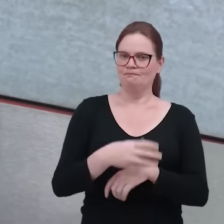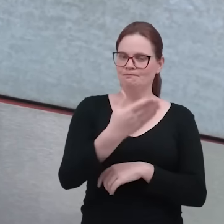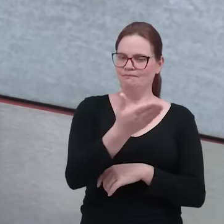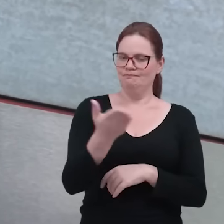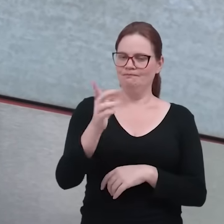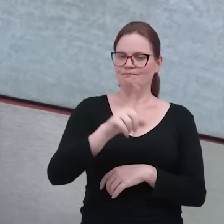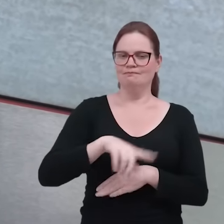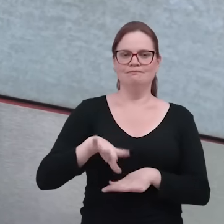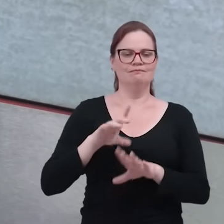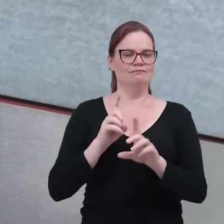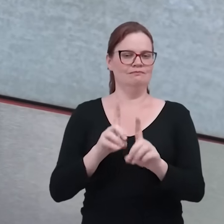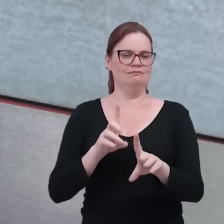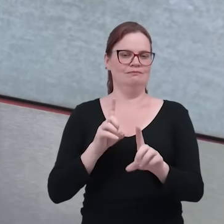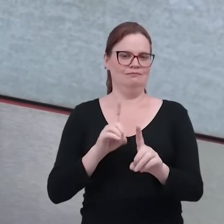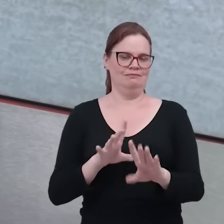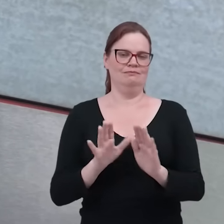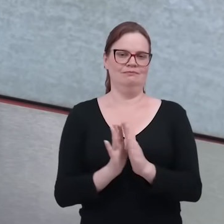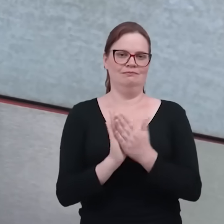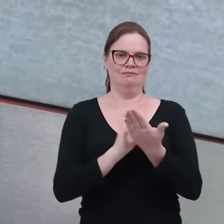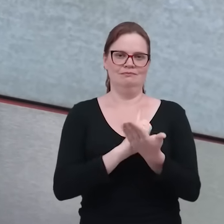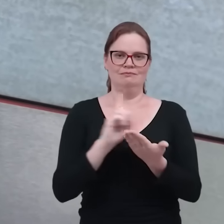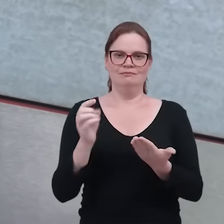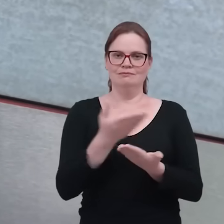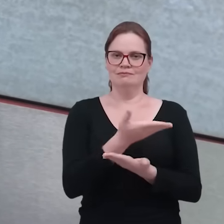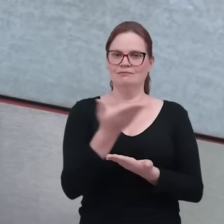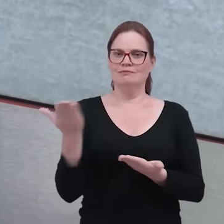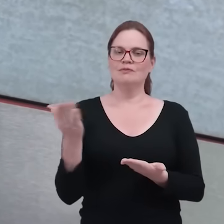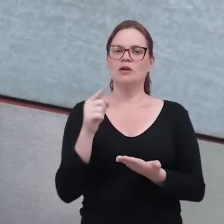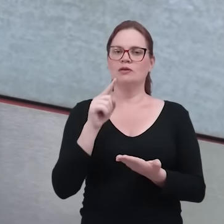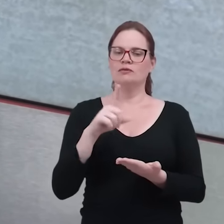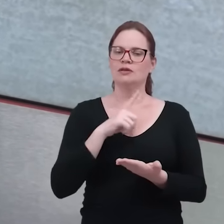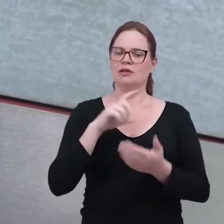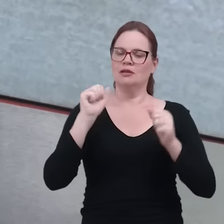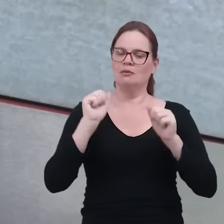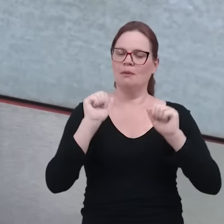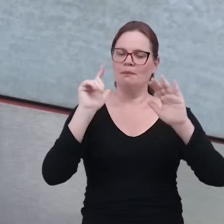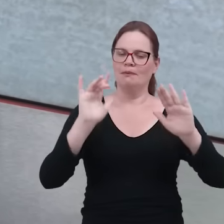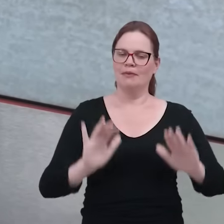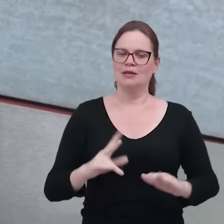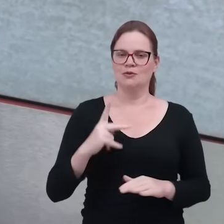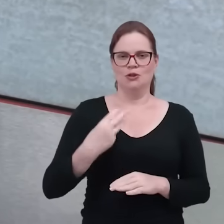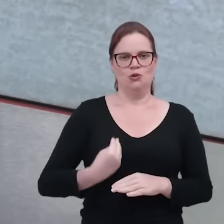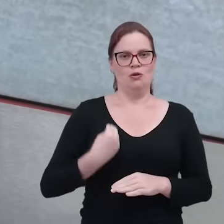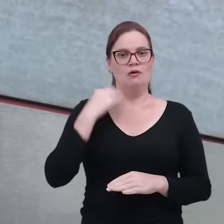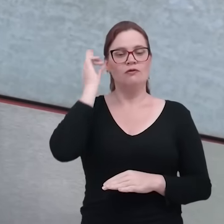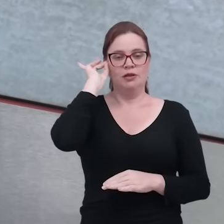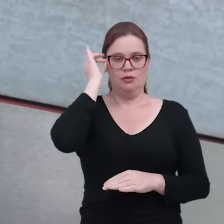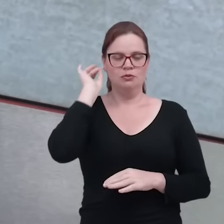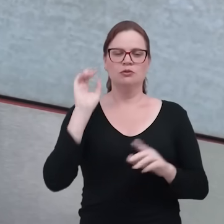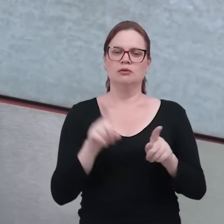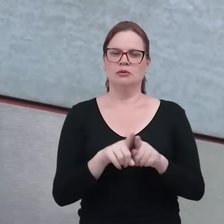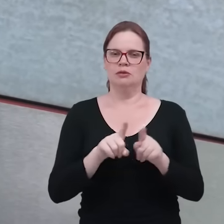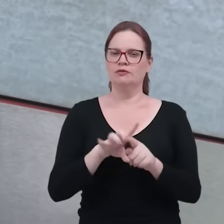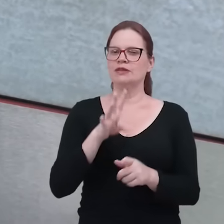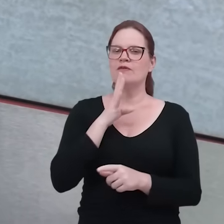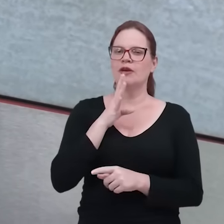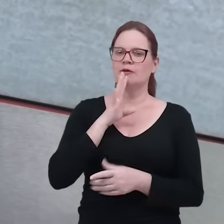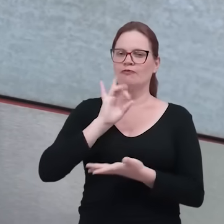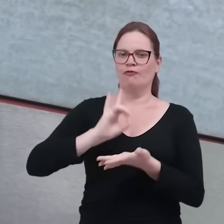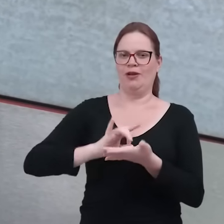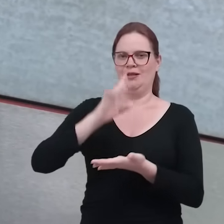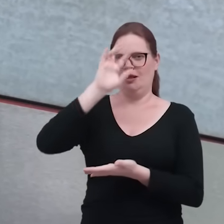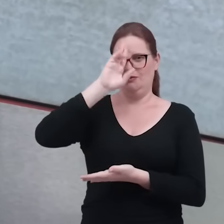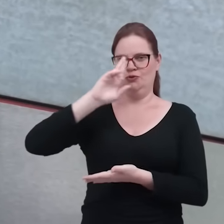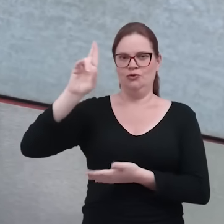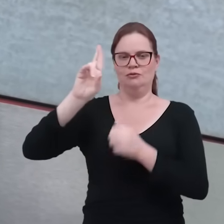palavra, essa doutrina bíblica a mais e desejar que você tenha muito êxito na sua vida espiritual, tenha realmente um verdadeiro encontro com